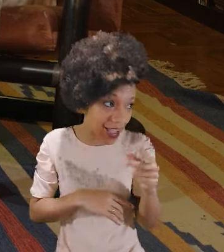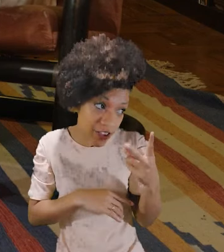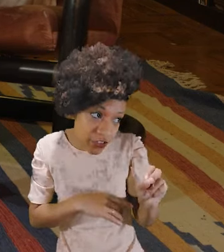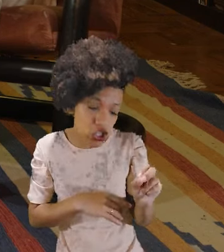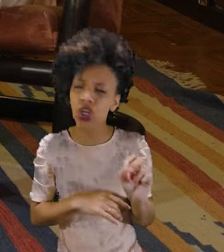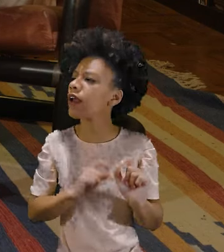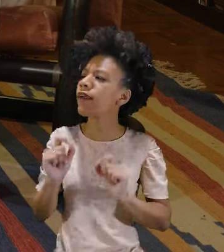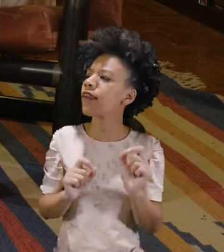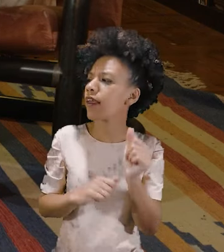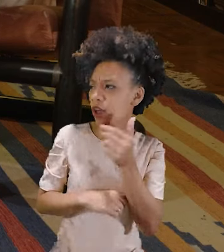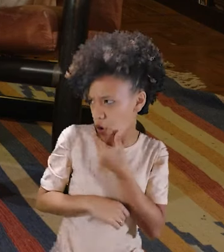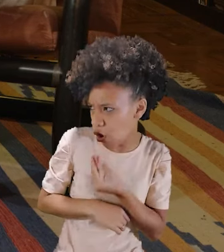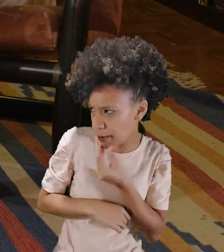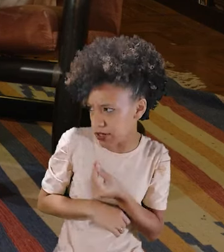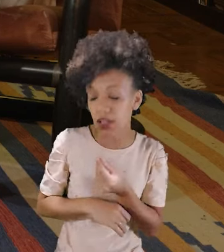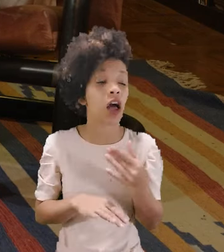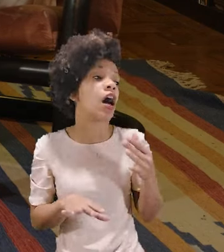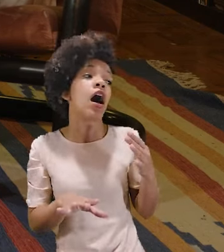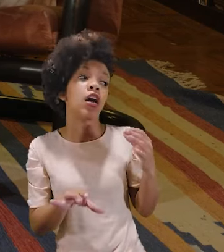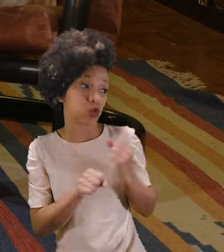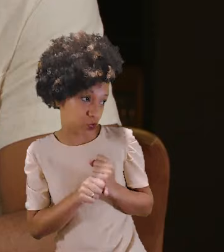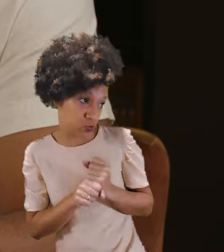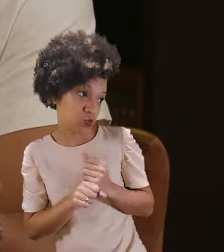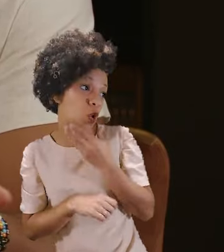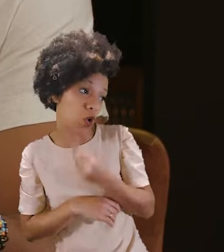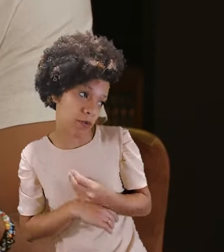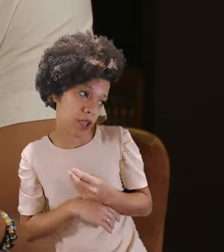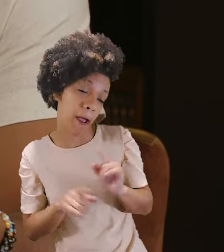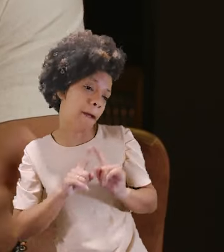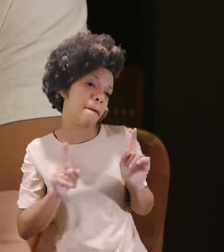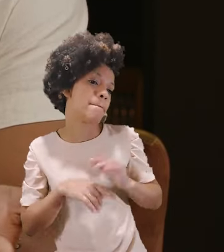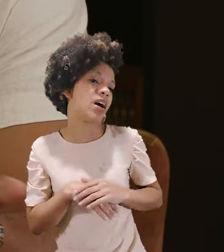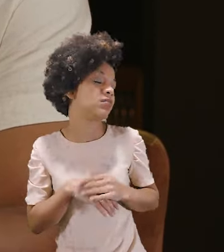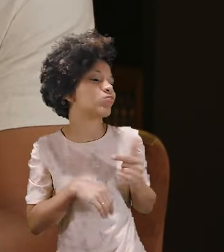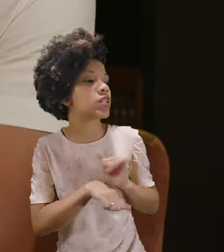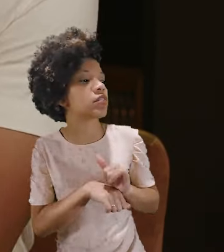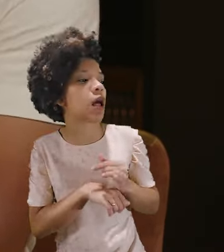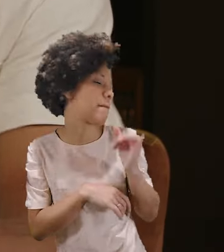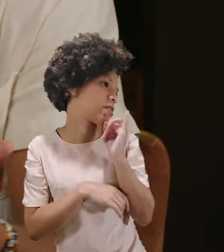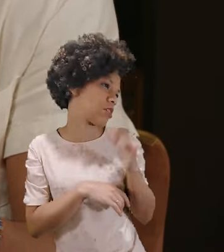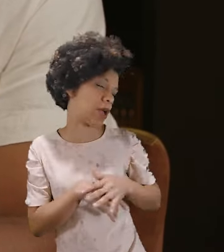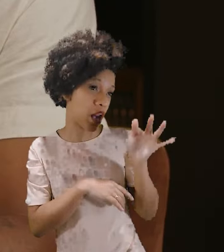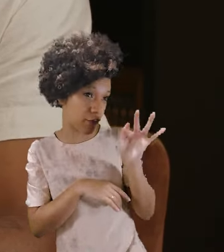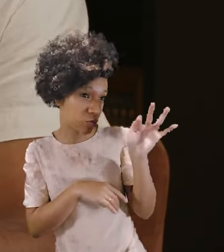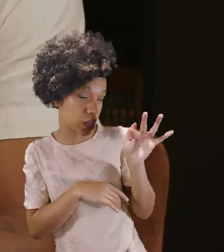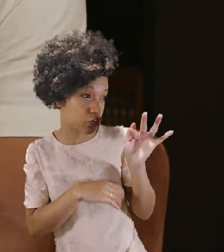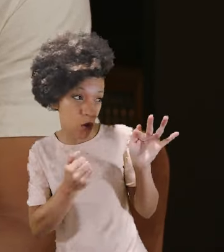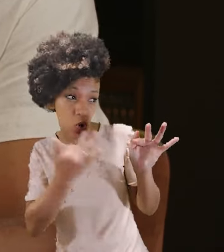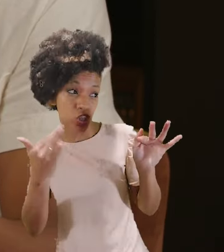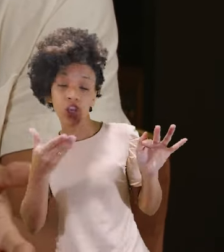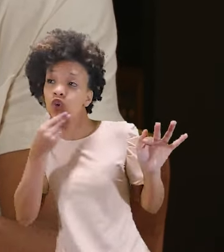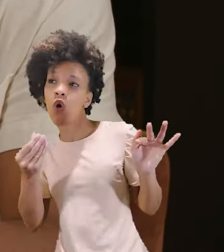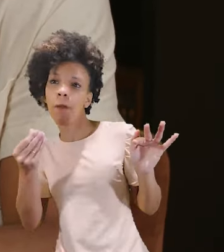quem são seus 20 pessoas homens homens na sua maioria mas por uma questão de opção assim porque a pesar até na faculdade você tem